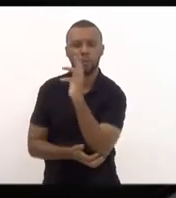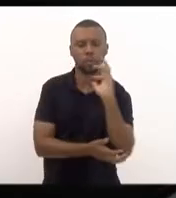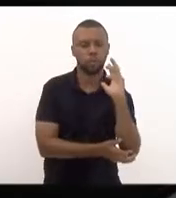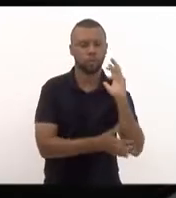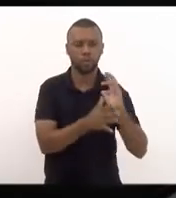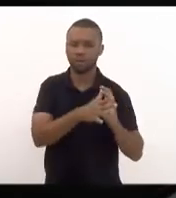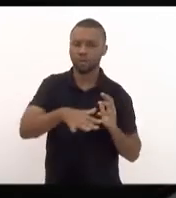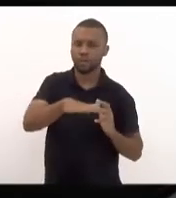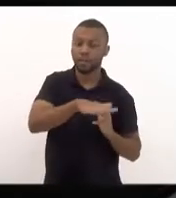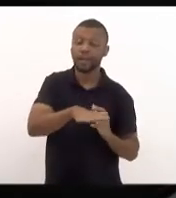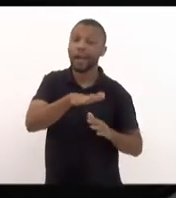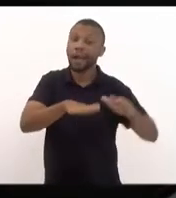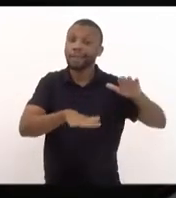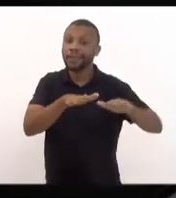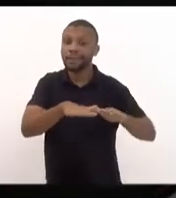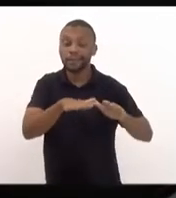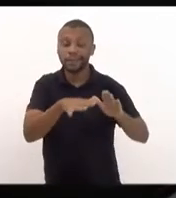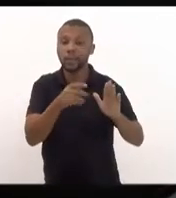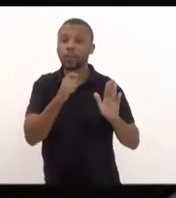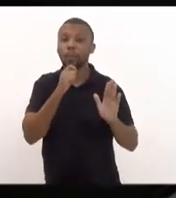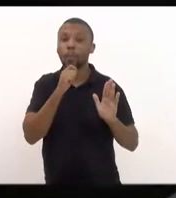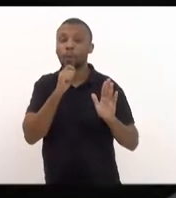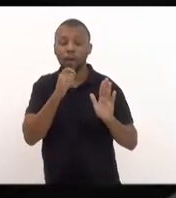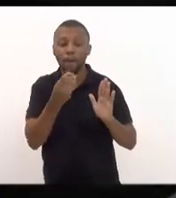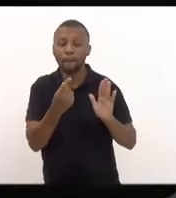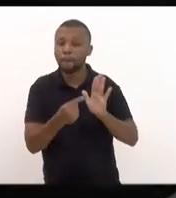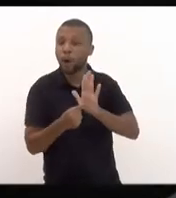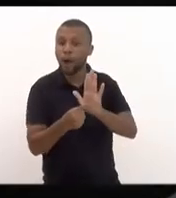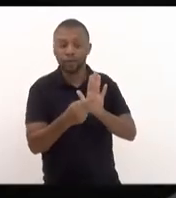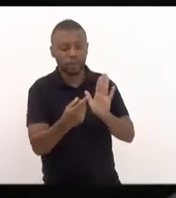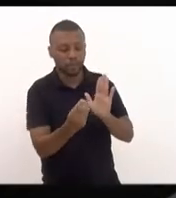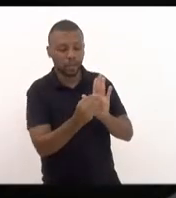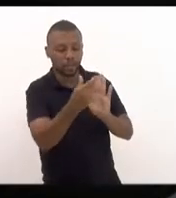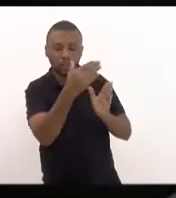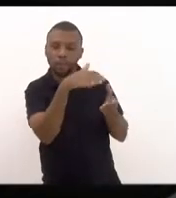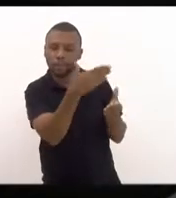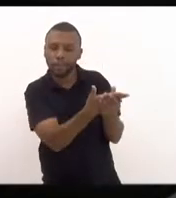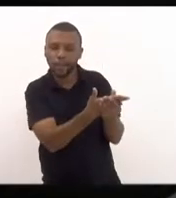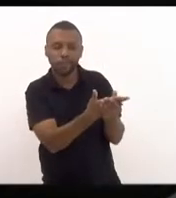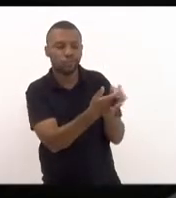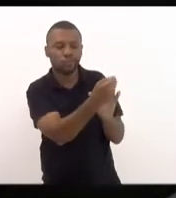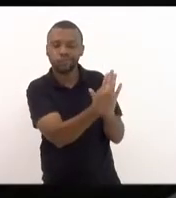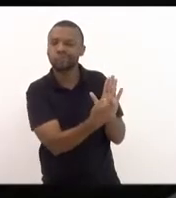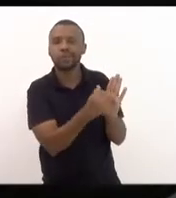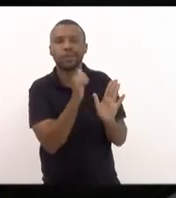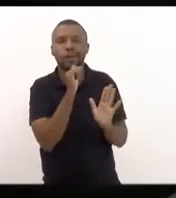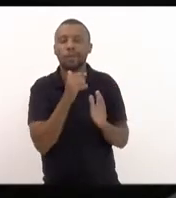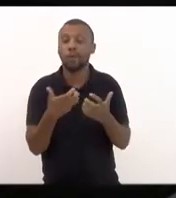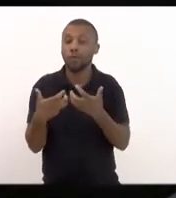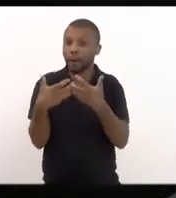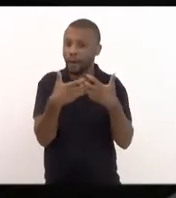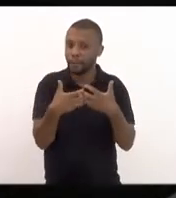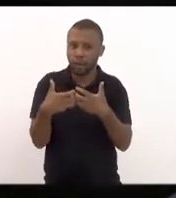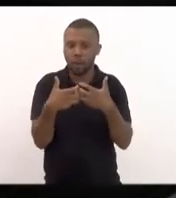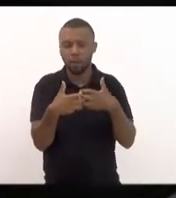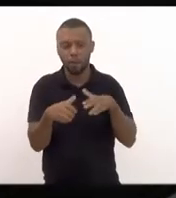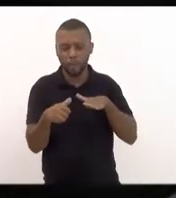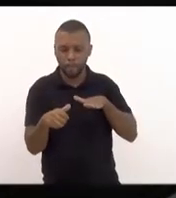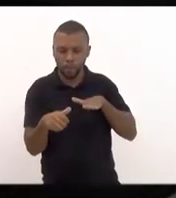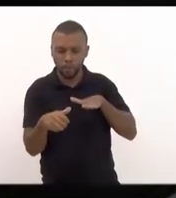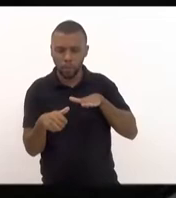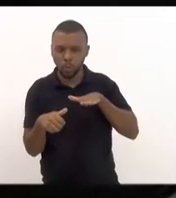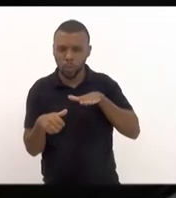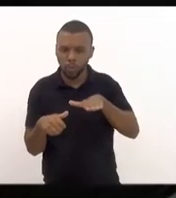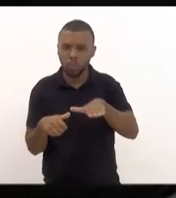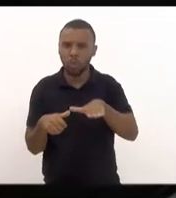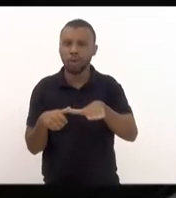que não são faladas nesse meio do processo. Quando a gente fala, por exemplo, quando um caminhão está vindo de Macaé e vai direto para Itaguaí, deixa de passar no